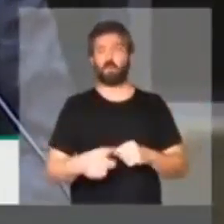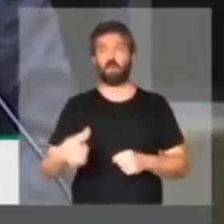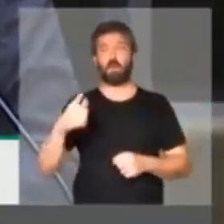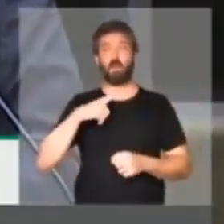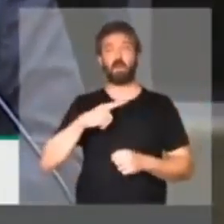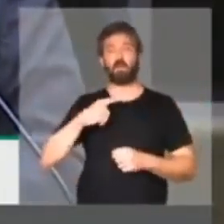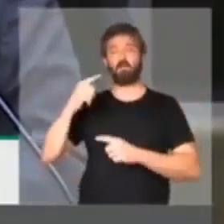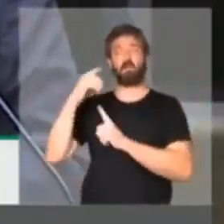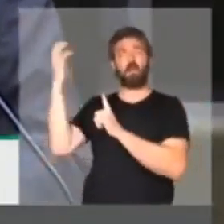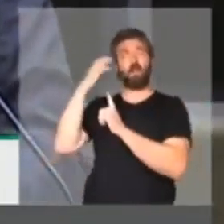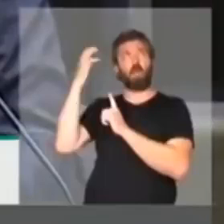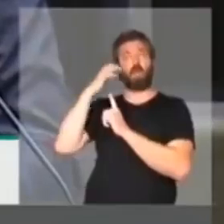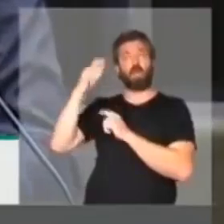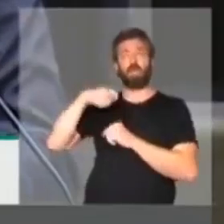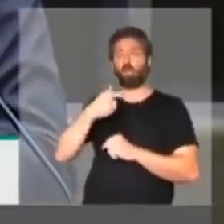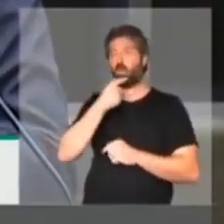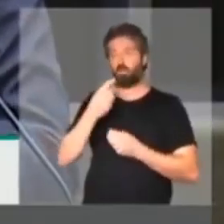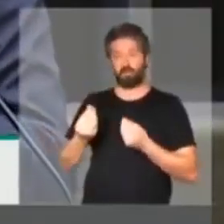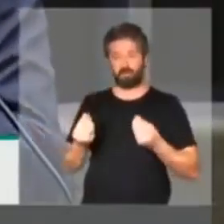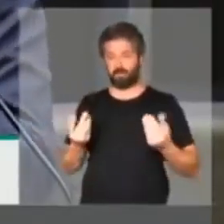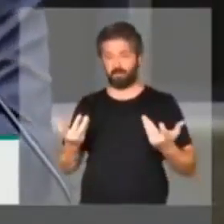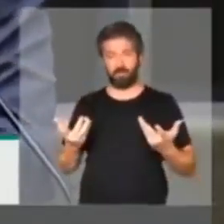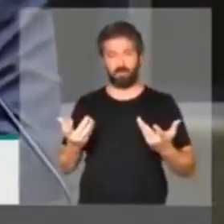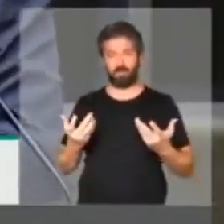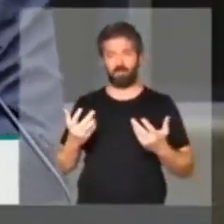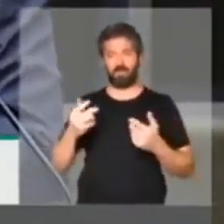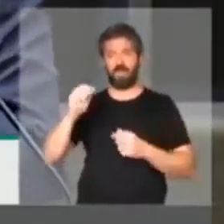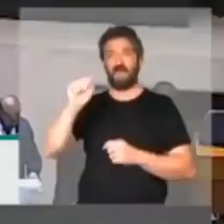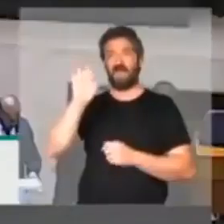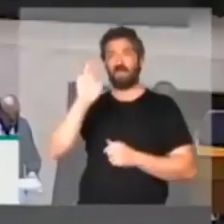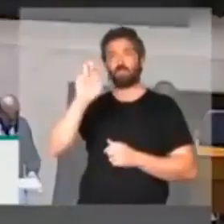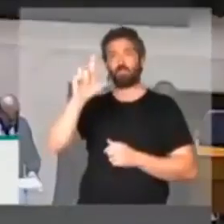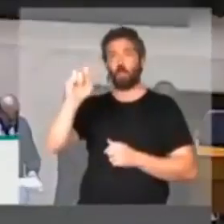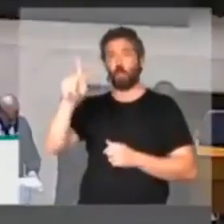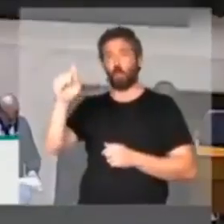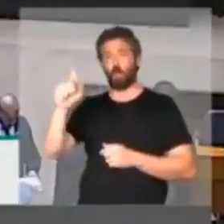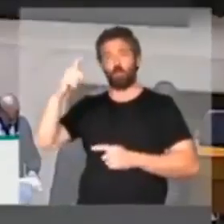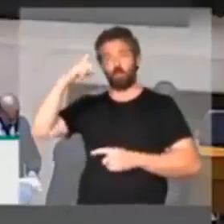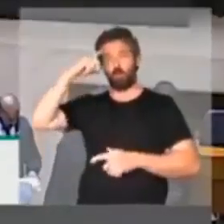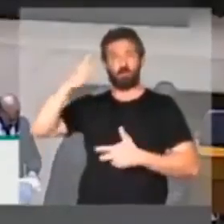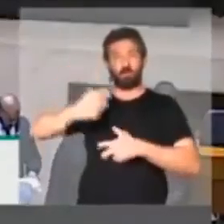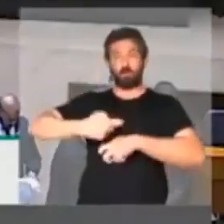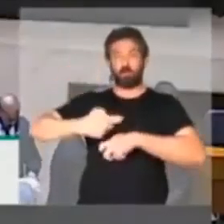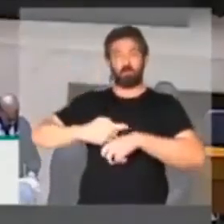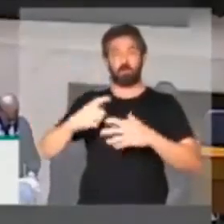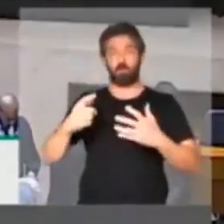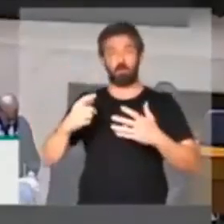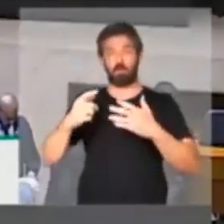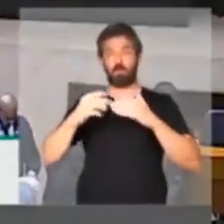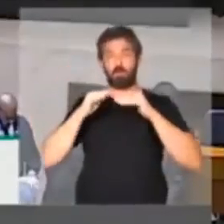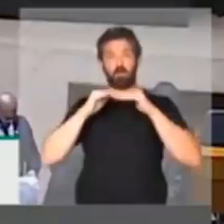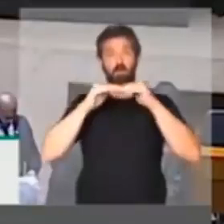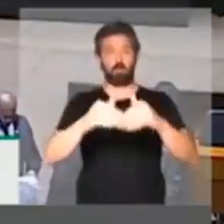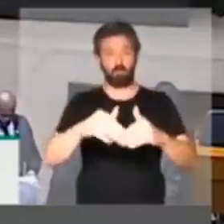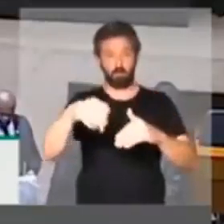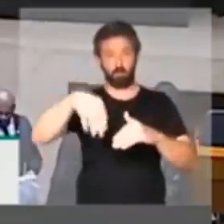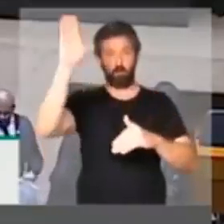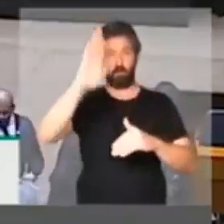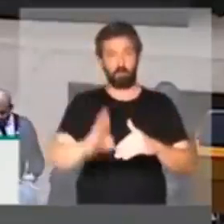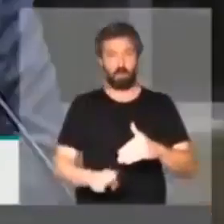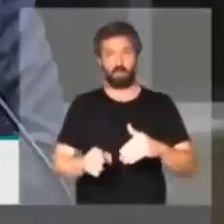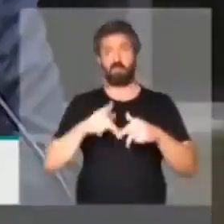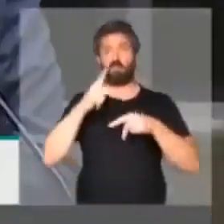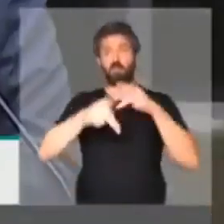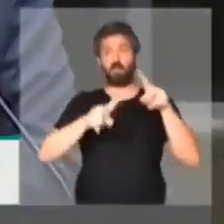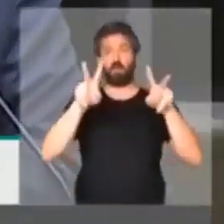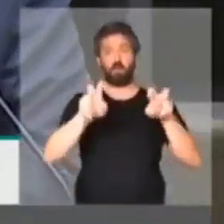como guru uma espécie de astrólogo escatológico que se dirige sempre ao nosso país e ao